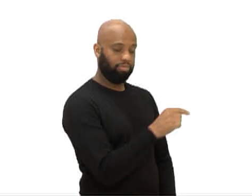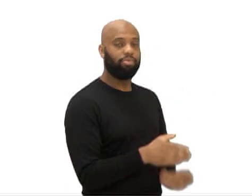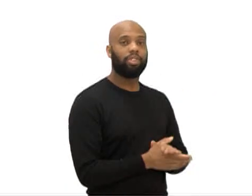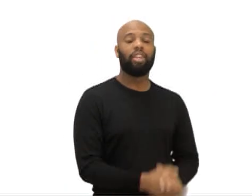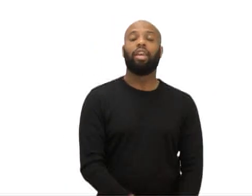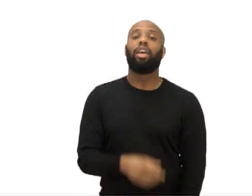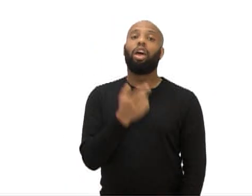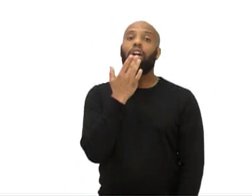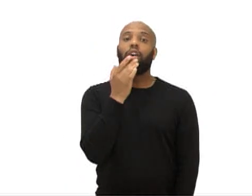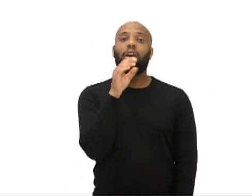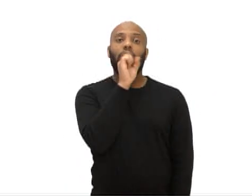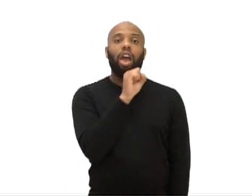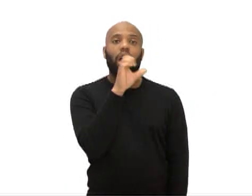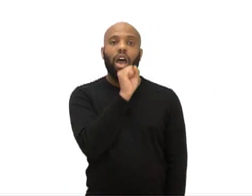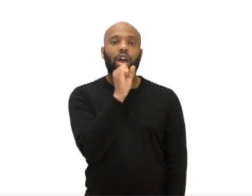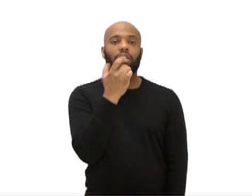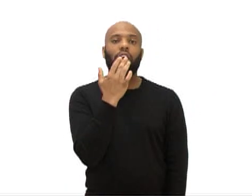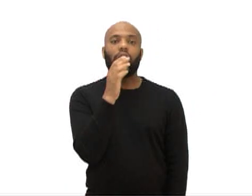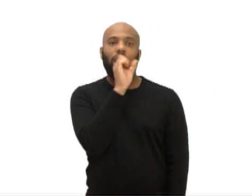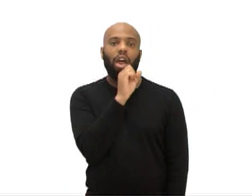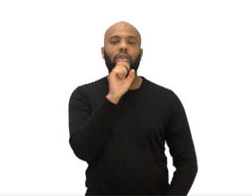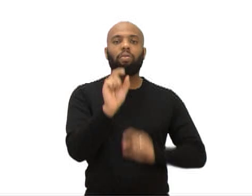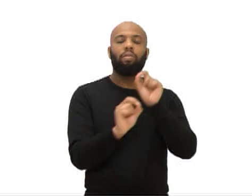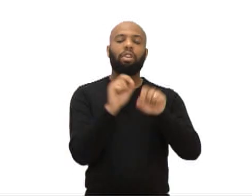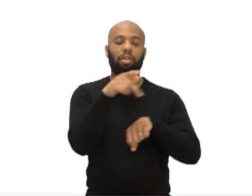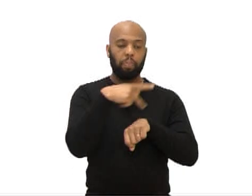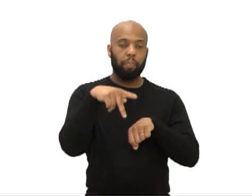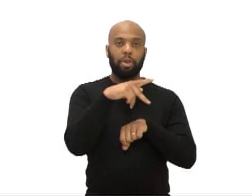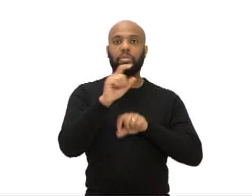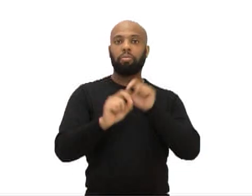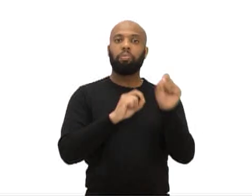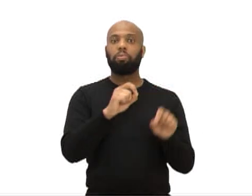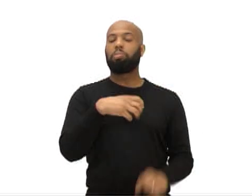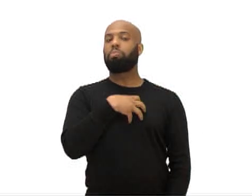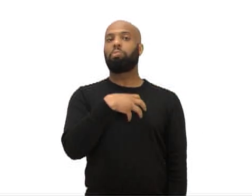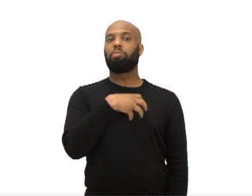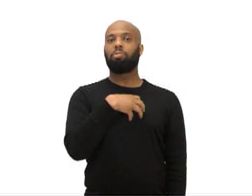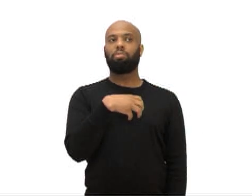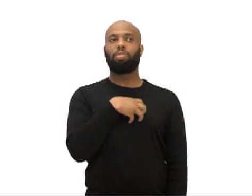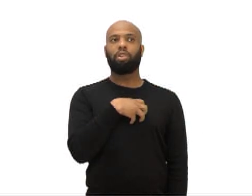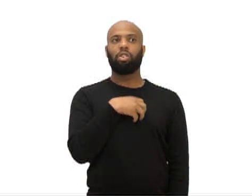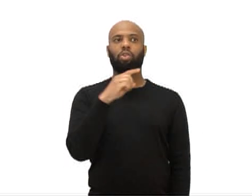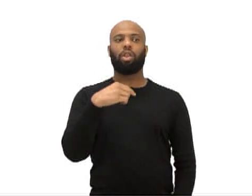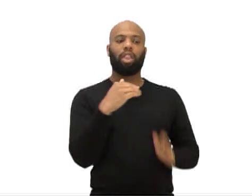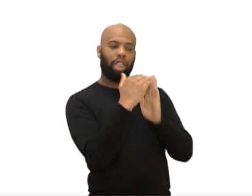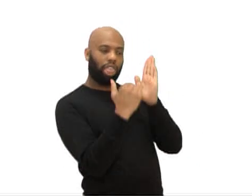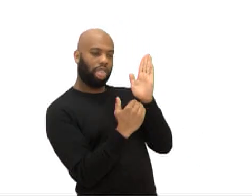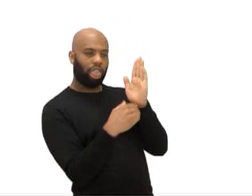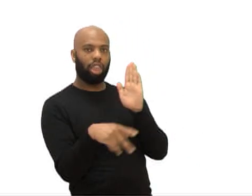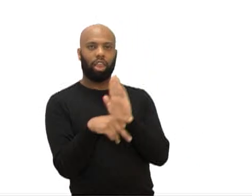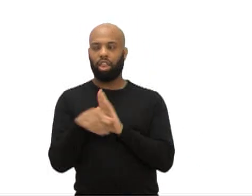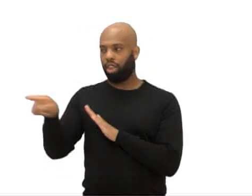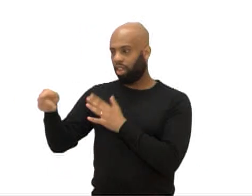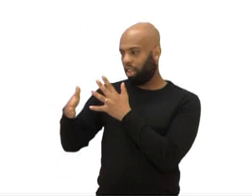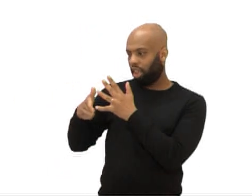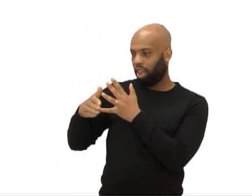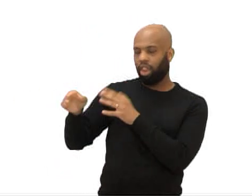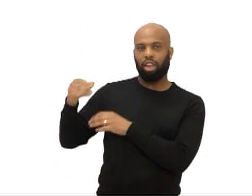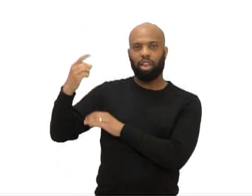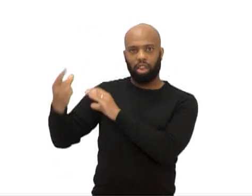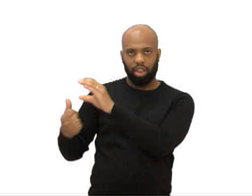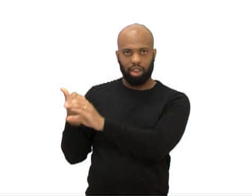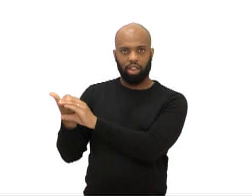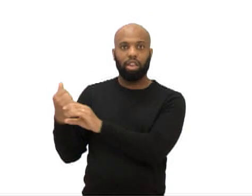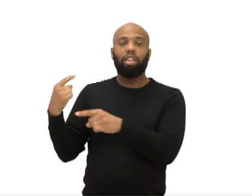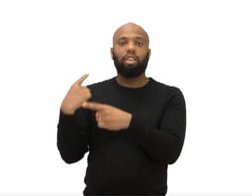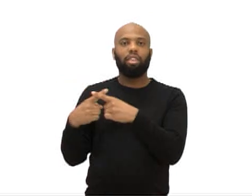em laranja, pessoal, são os países que eram chamados de uma periferia do capitalismo. Vejam que a